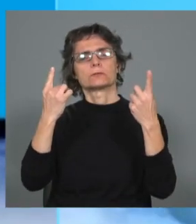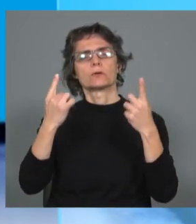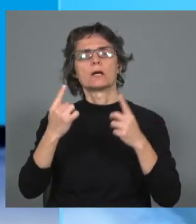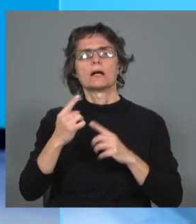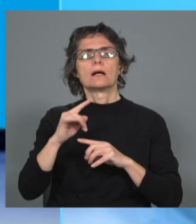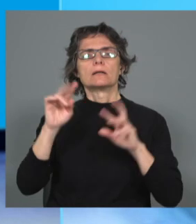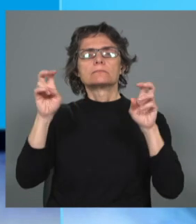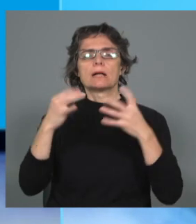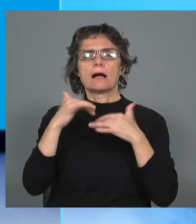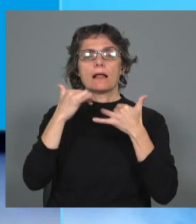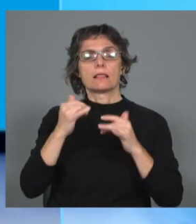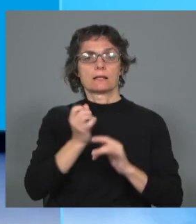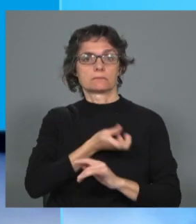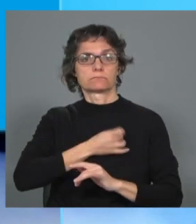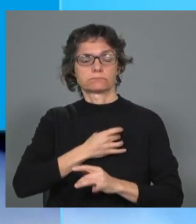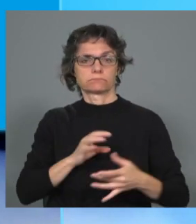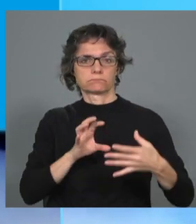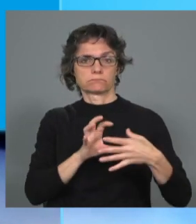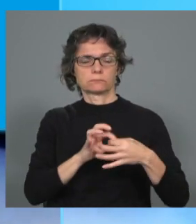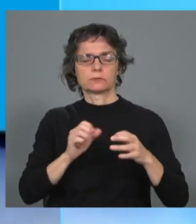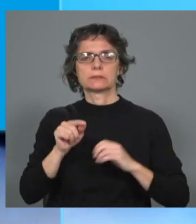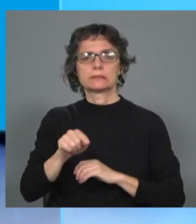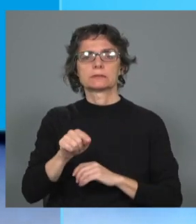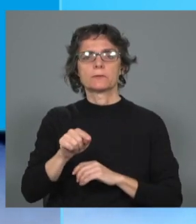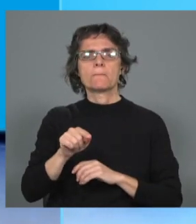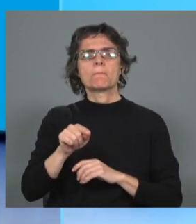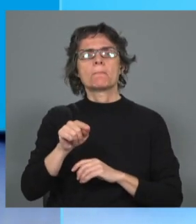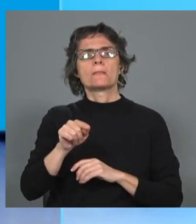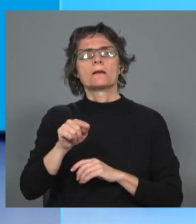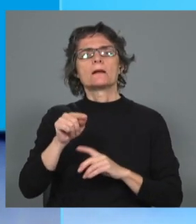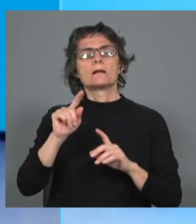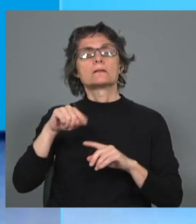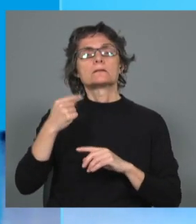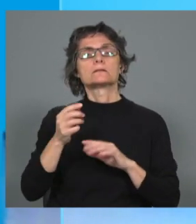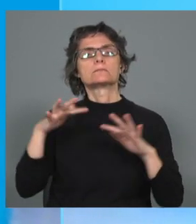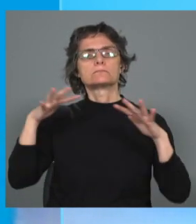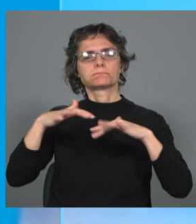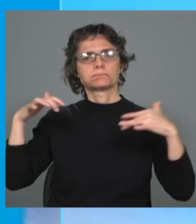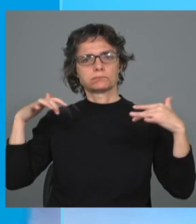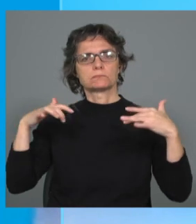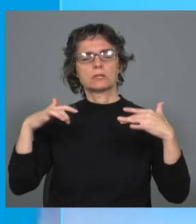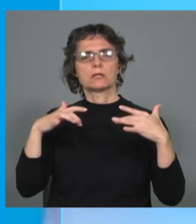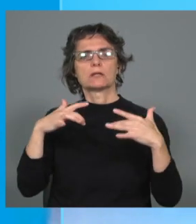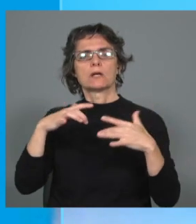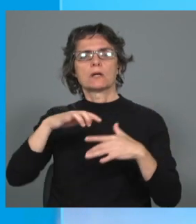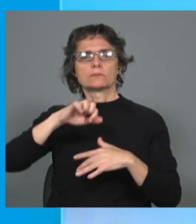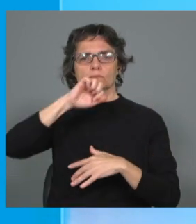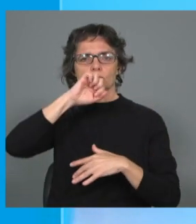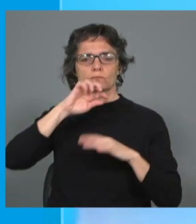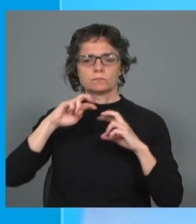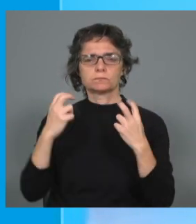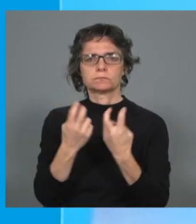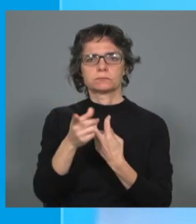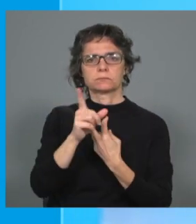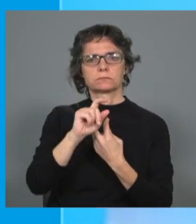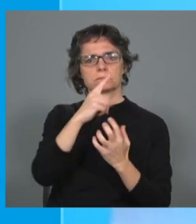amor, a partir das propostas de 2 assembleias do Sínodo dos Bispos e dos inquéritos aos católicos de todo o